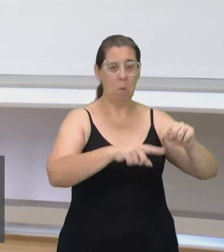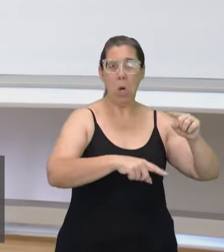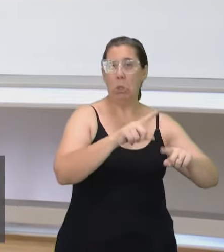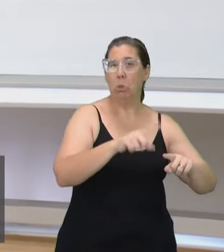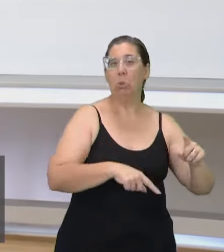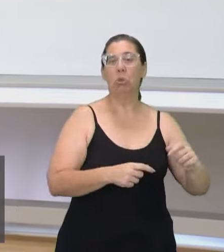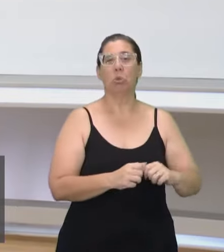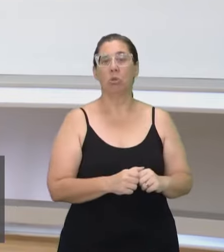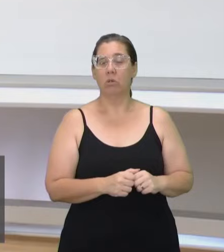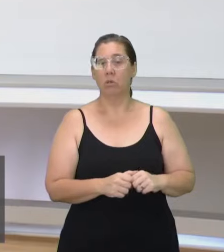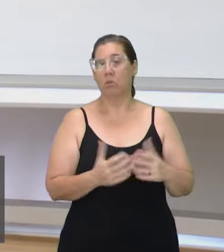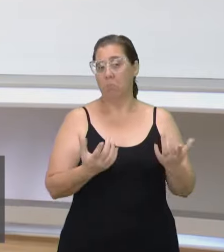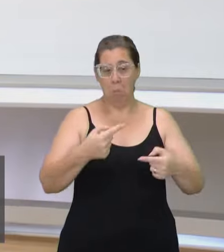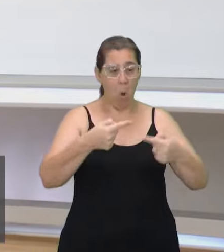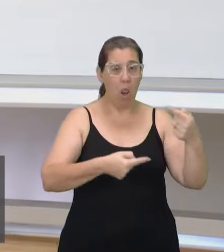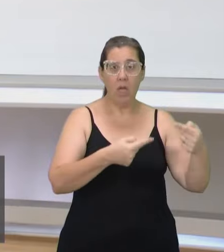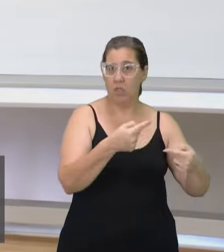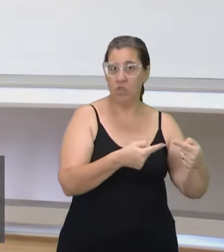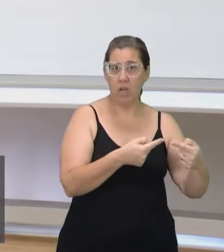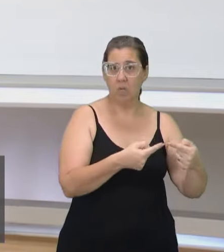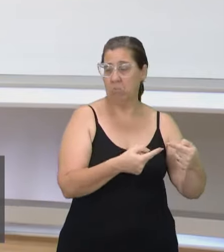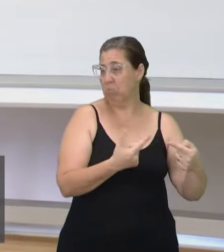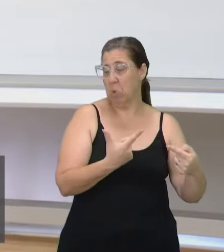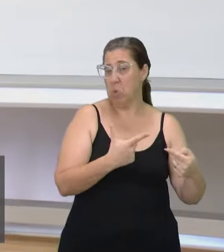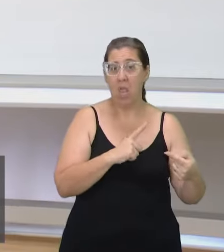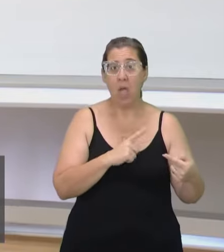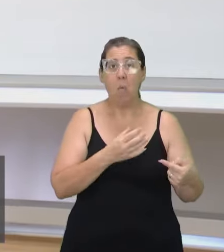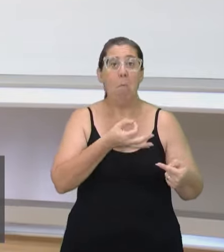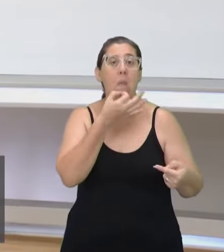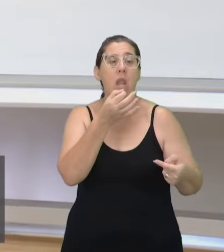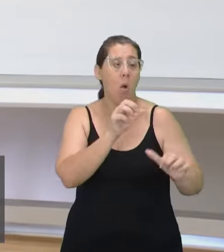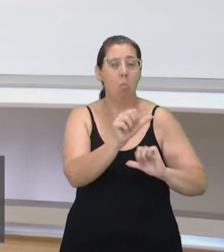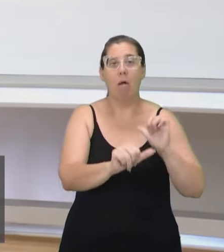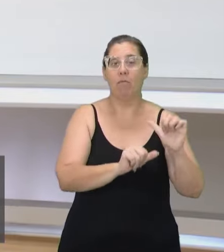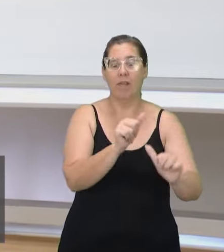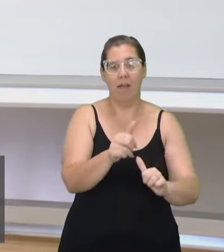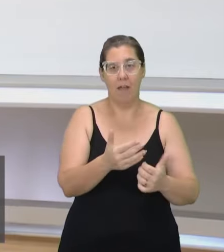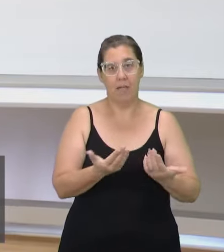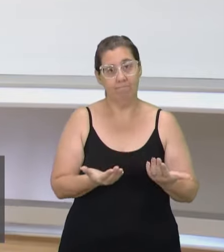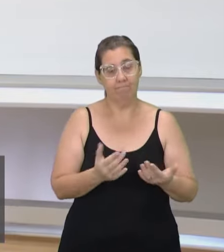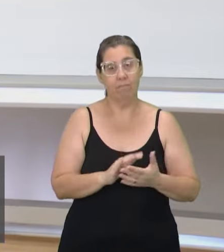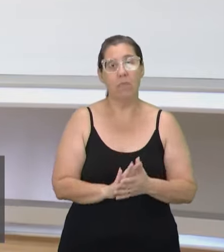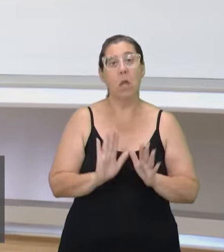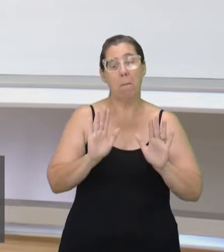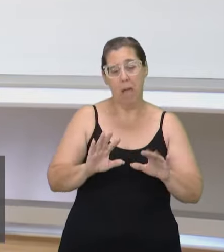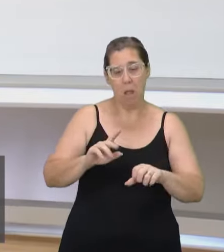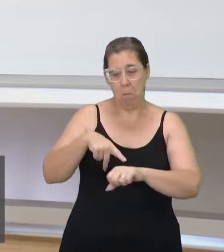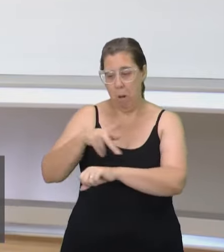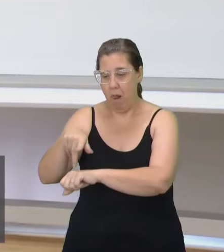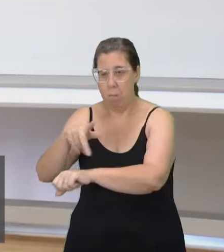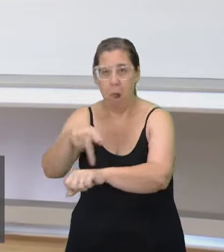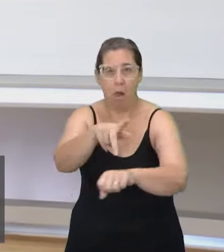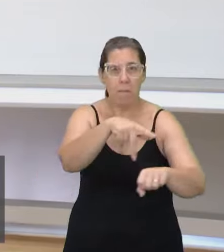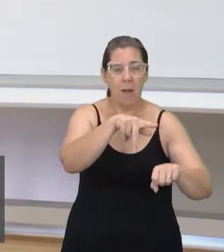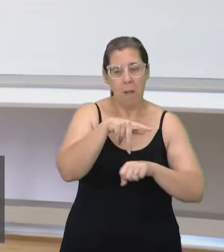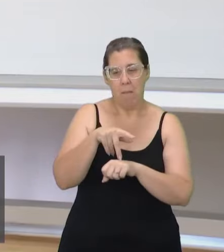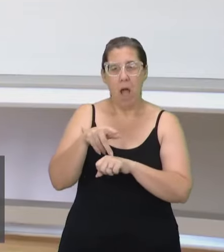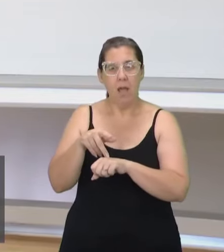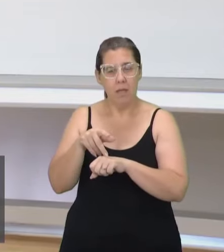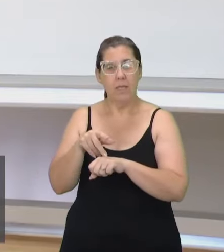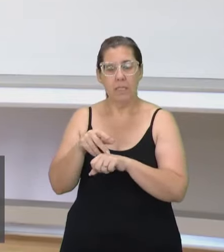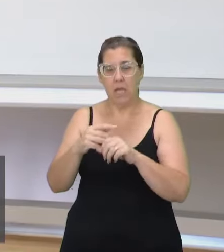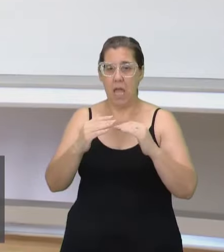poder econômico e político para essa transformação, né? Já os outros países e lugares que